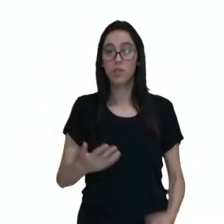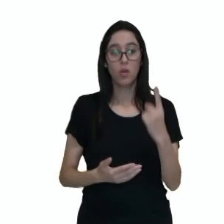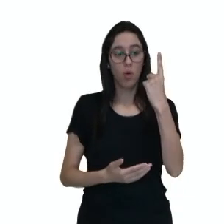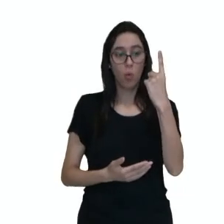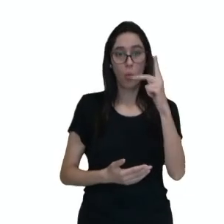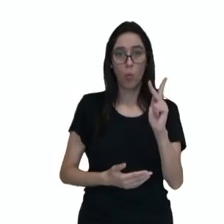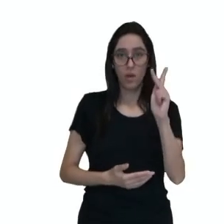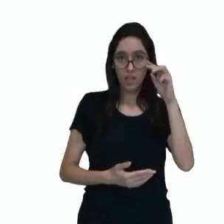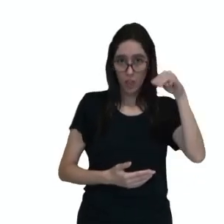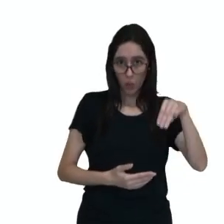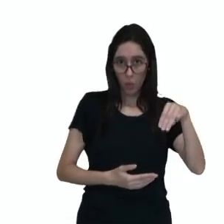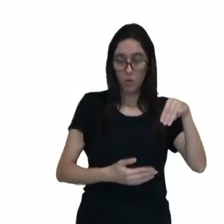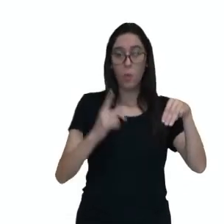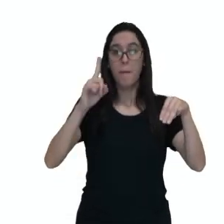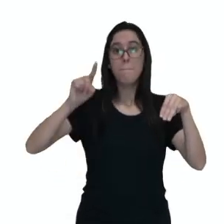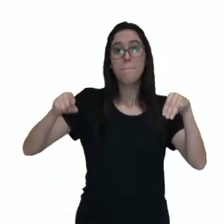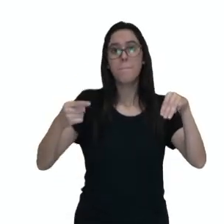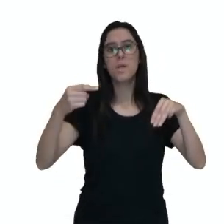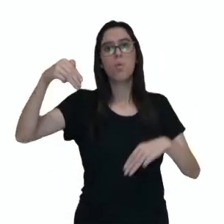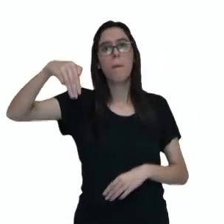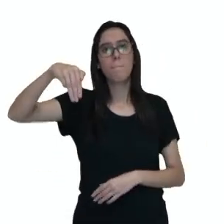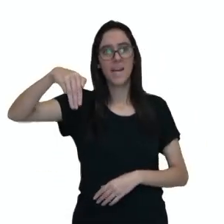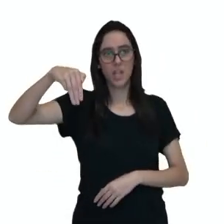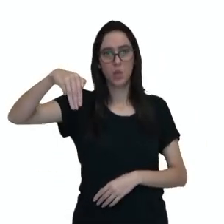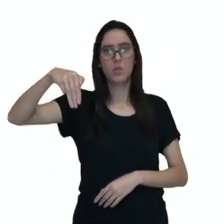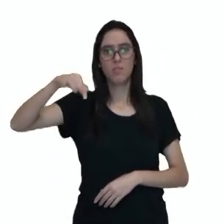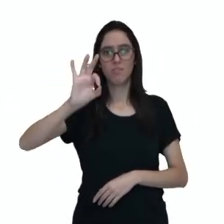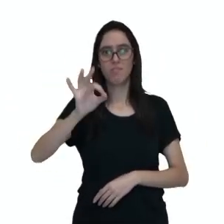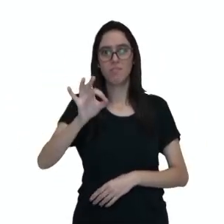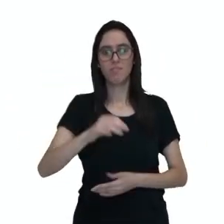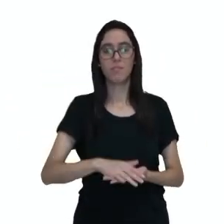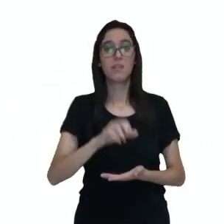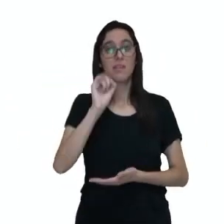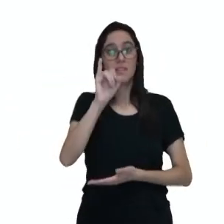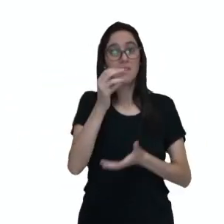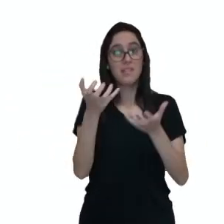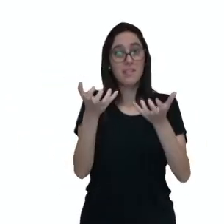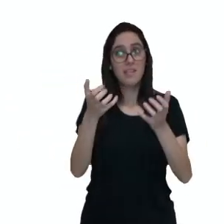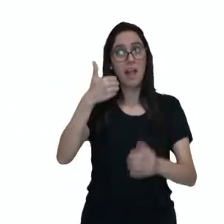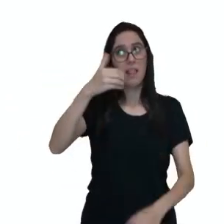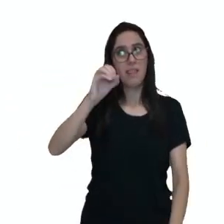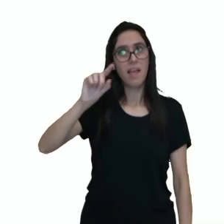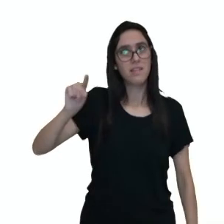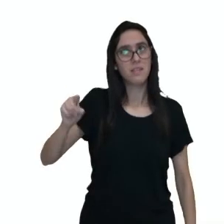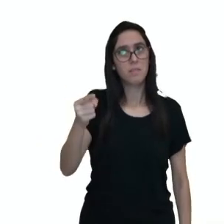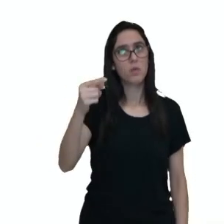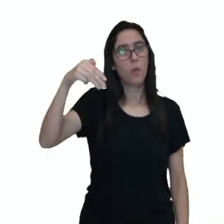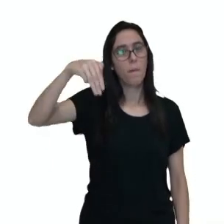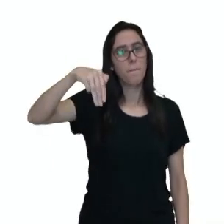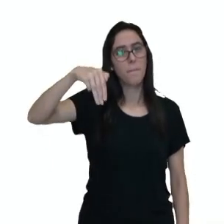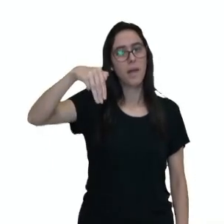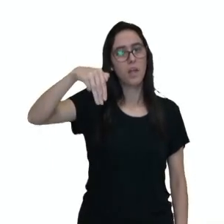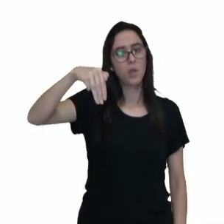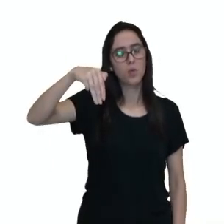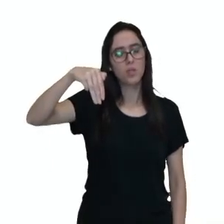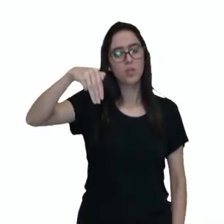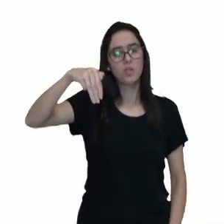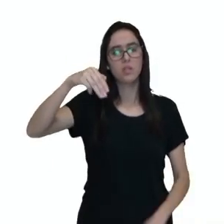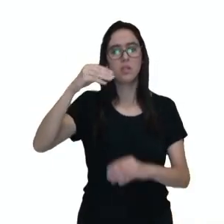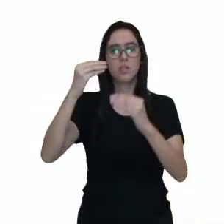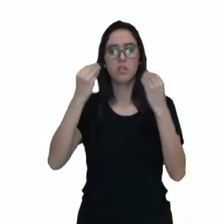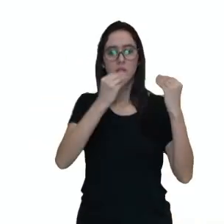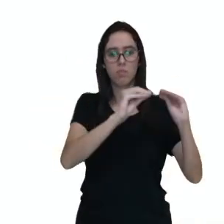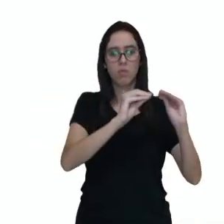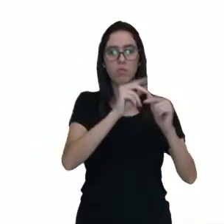metros, então 10 quilômetros, 10.000 metros. Se ele quer andar 10.000 metros, eu divido pelo comprimento de uma volta. Então